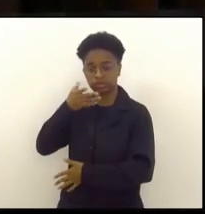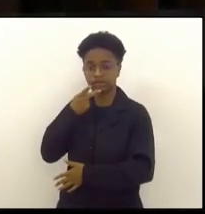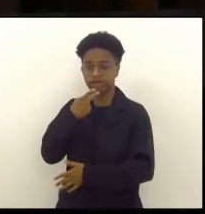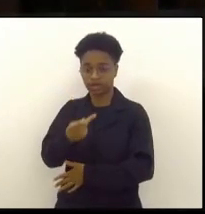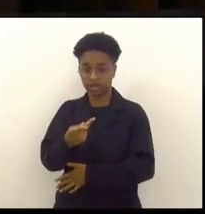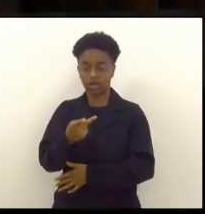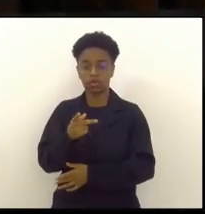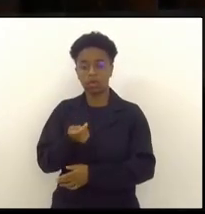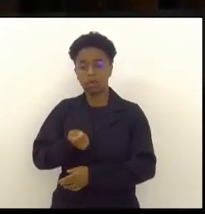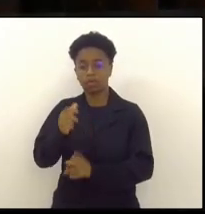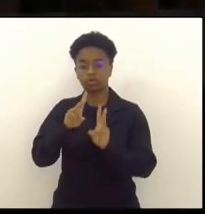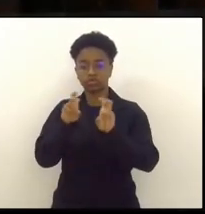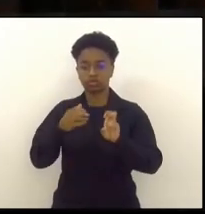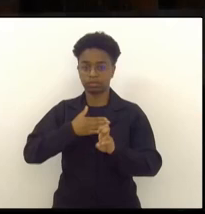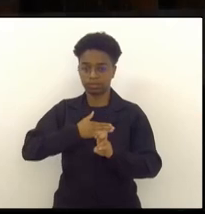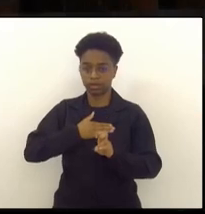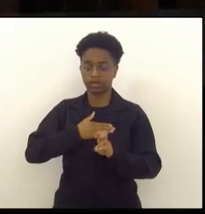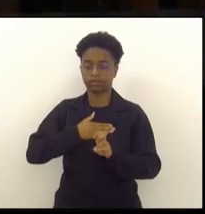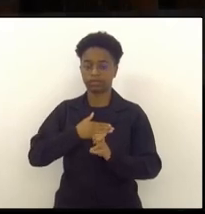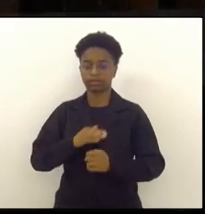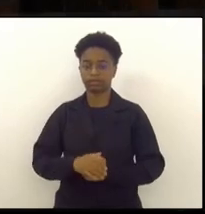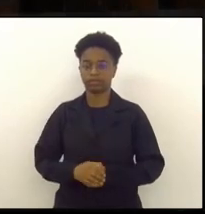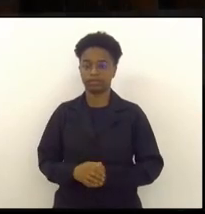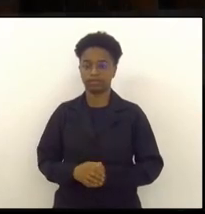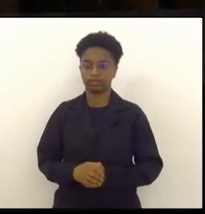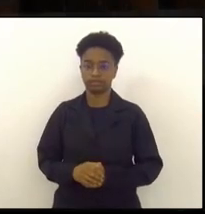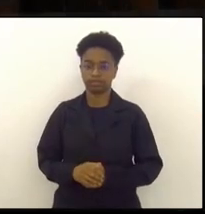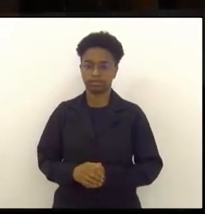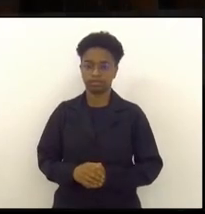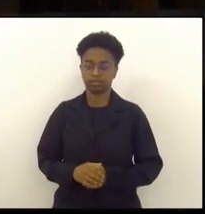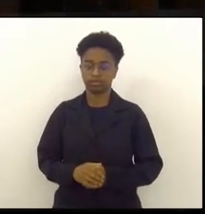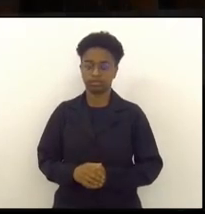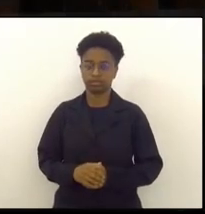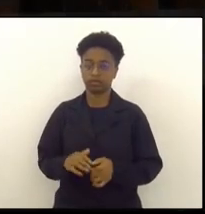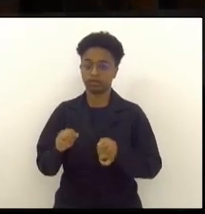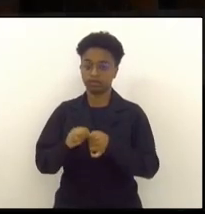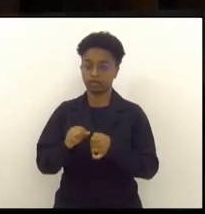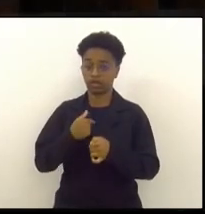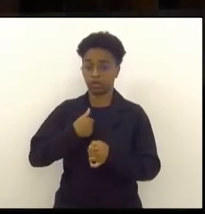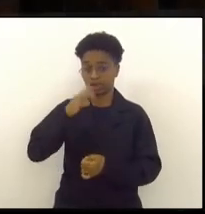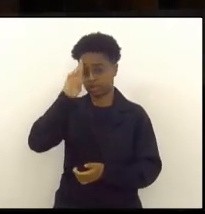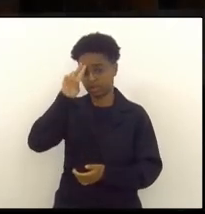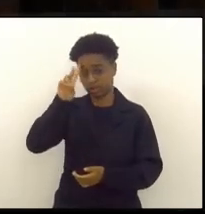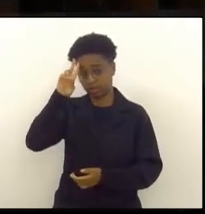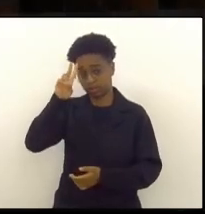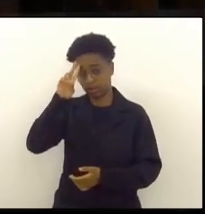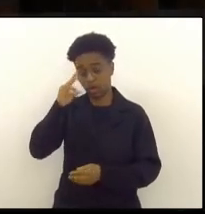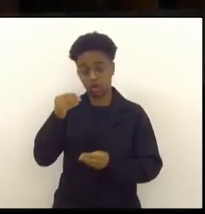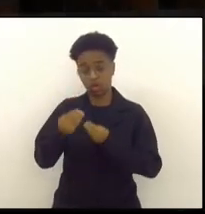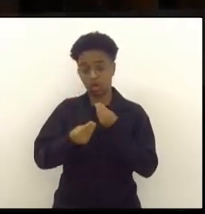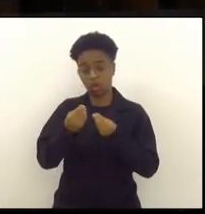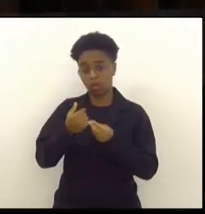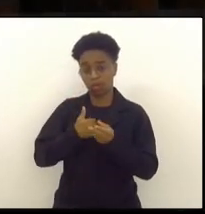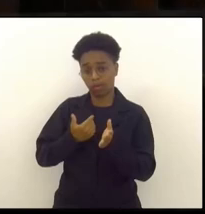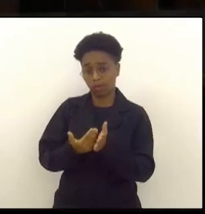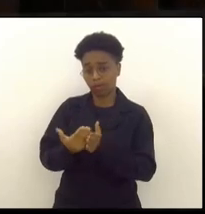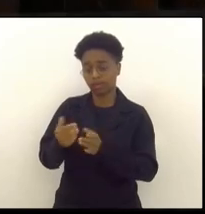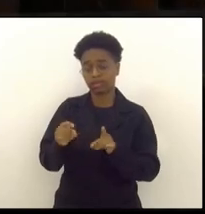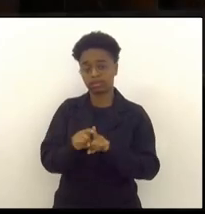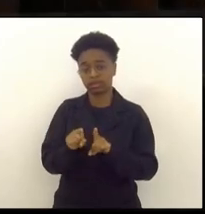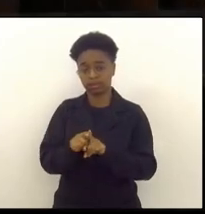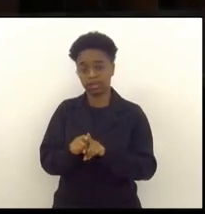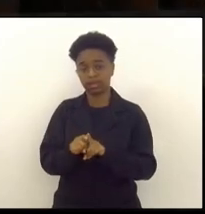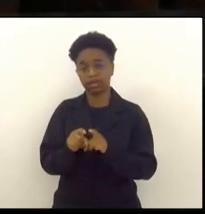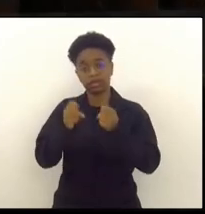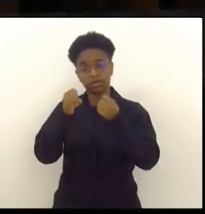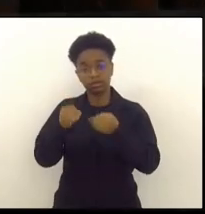falaram um pouco de mim aqui trouxeram, me fizeram lembrar um pouco das minhas origens também, e que justificam até